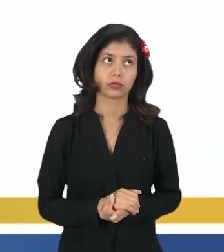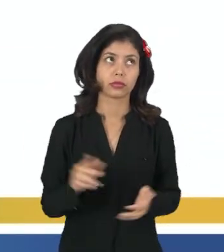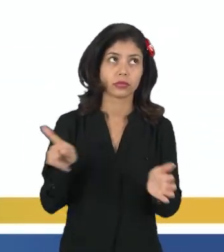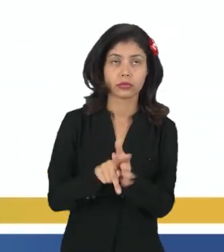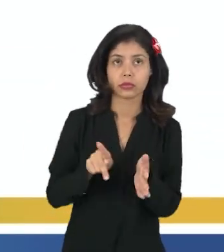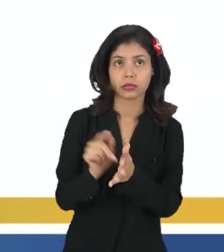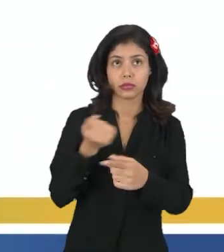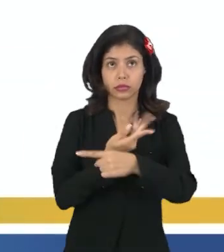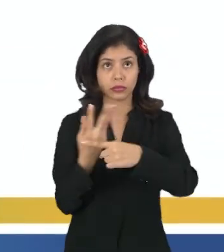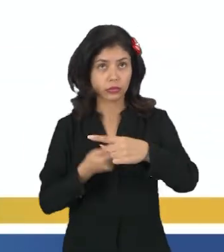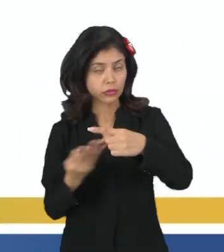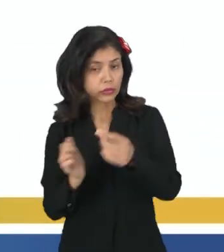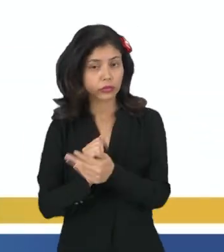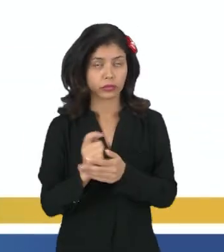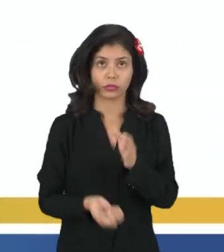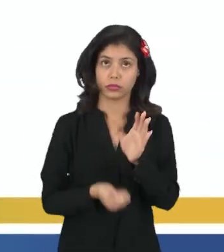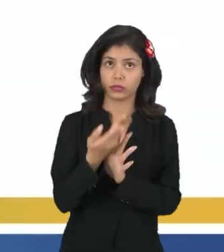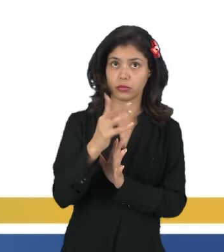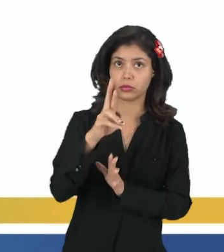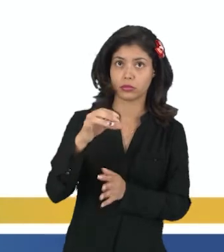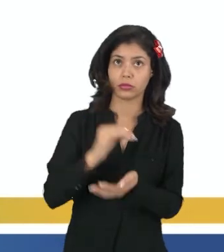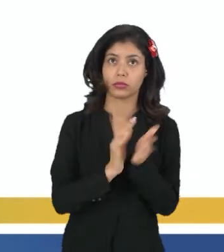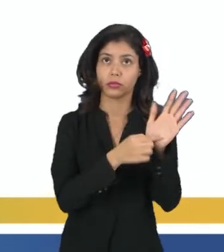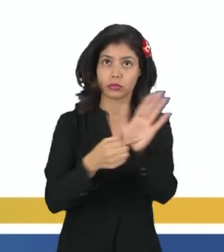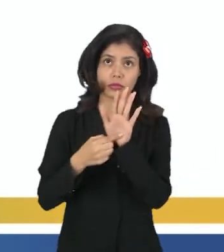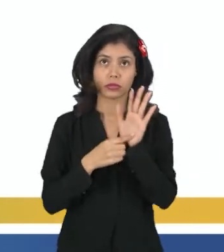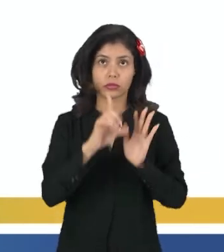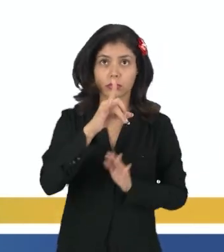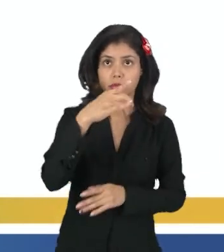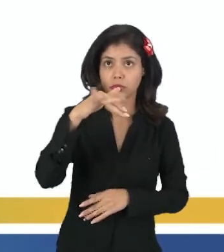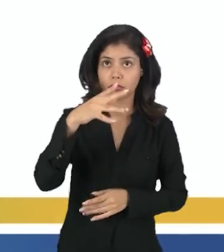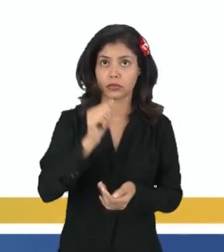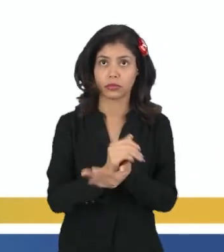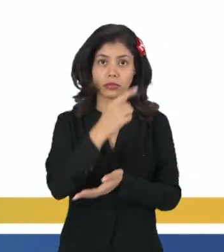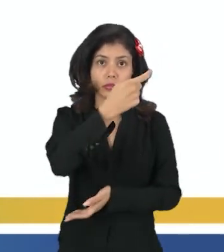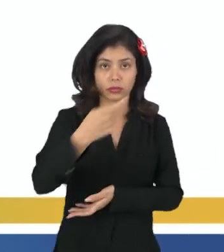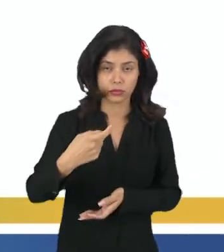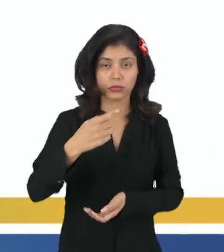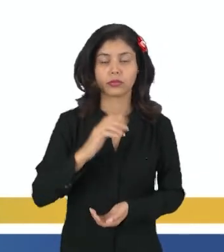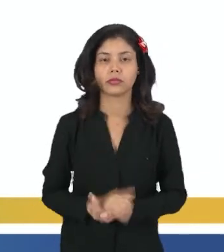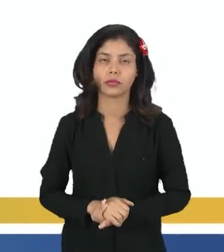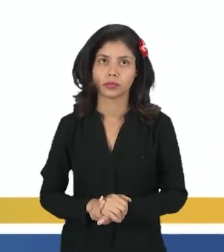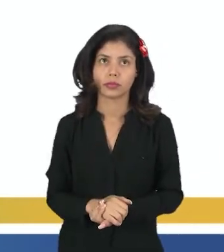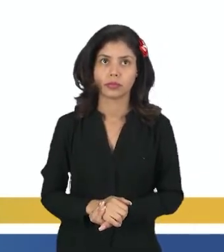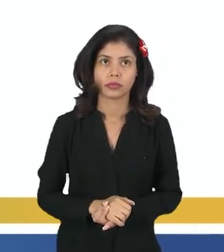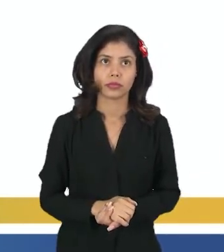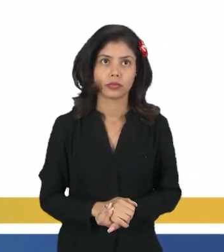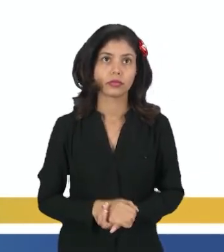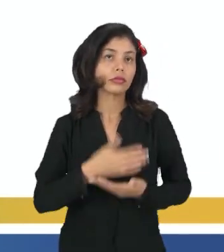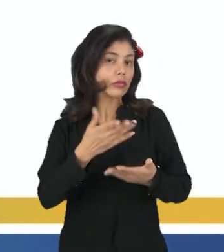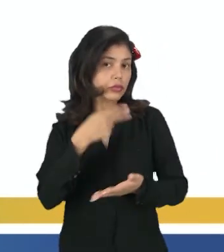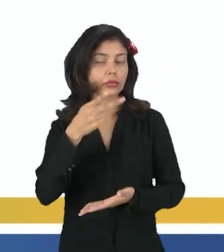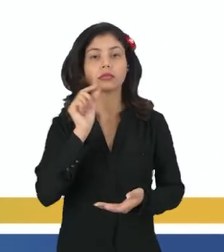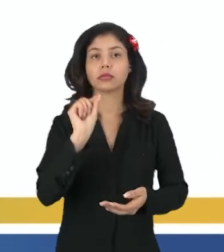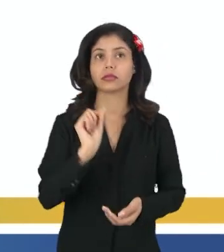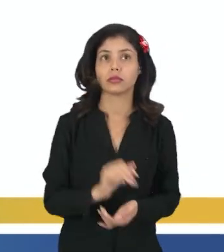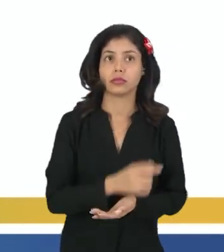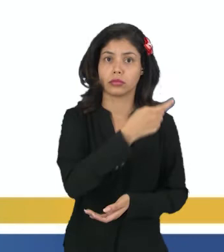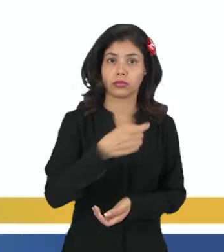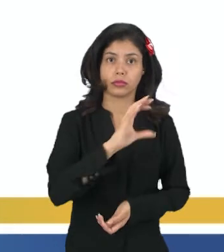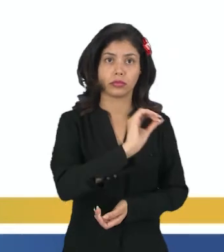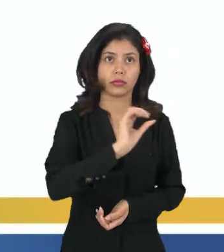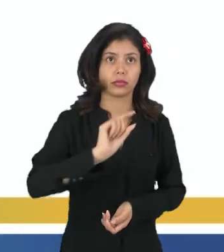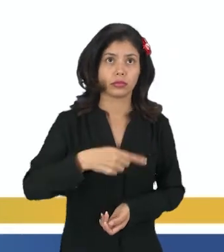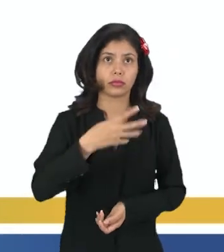para determinar a fração geratriz iremos representar a dízima periódica pela letra x né eu tô dizendo O que